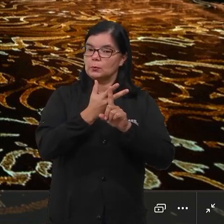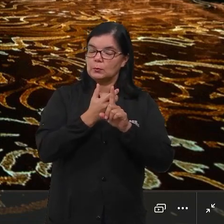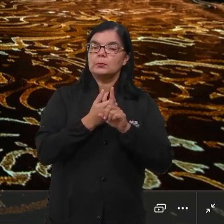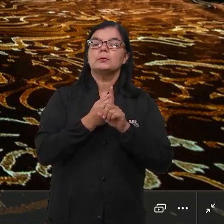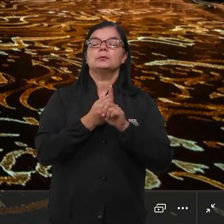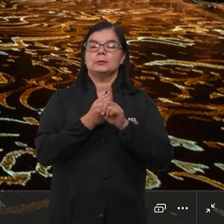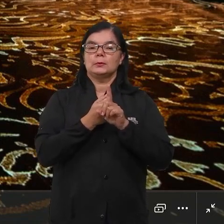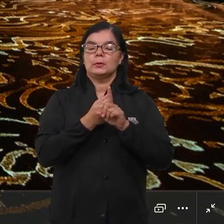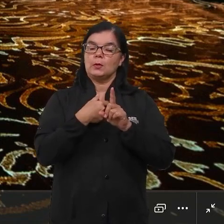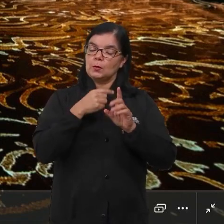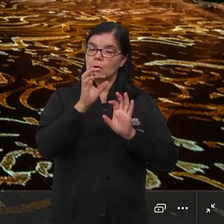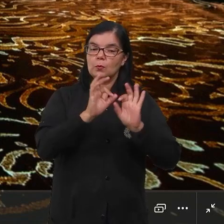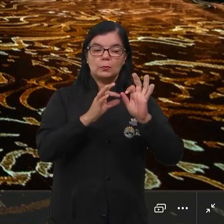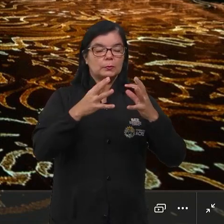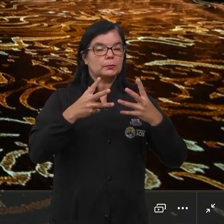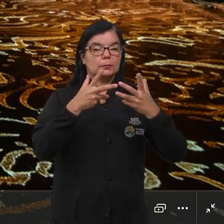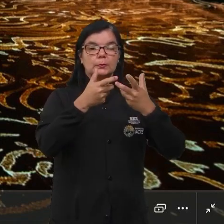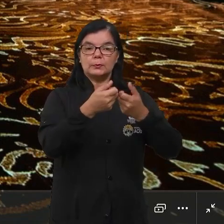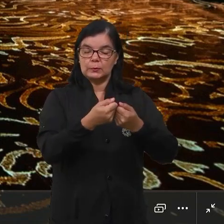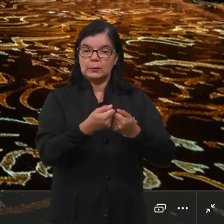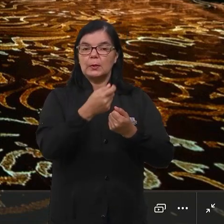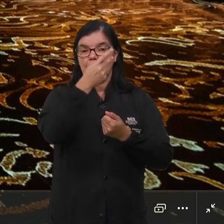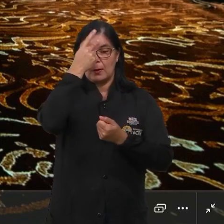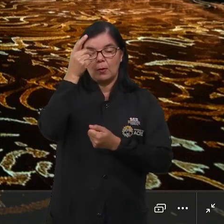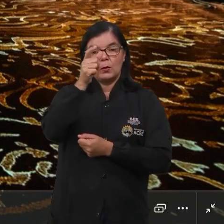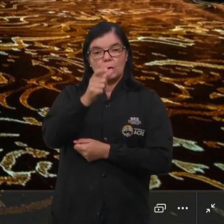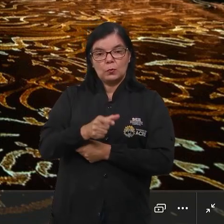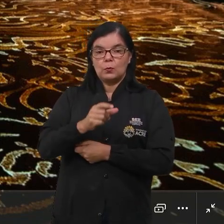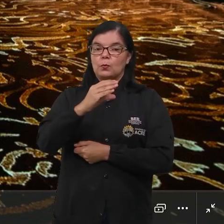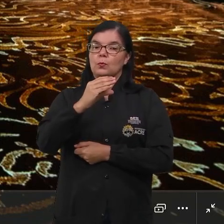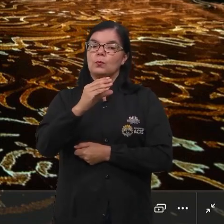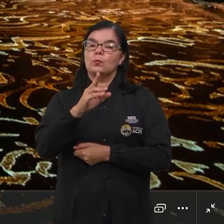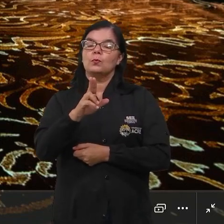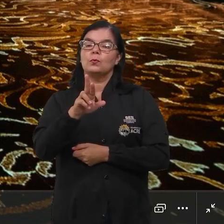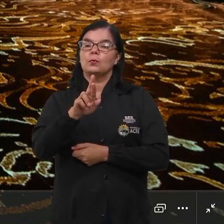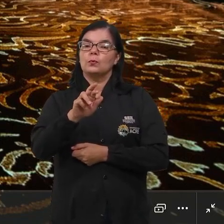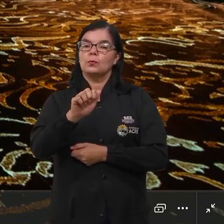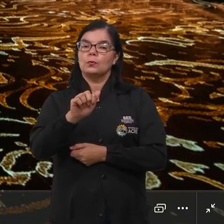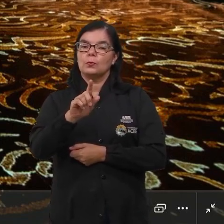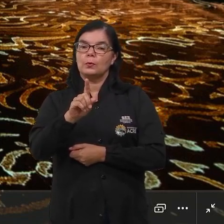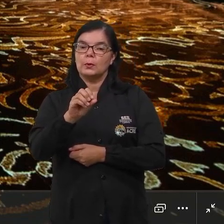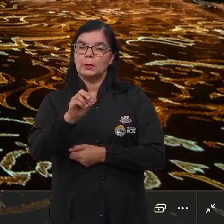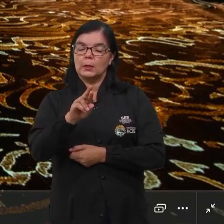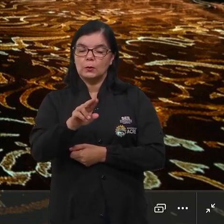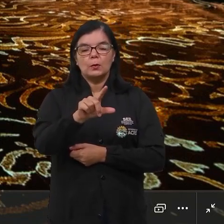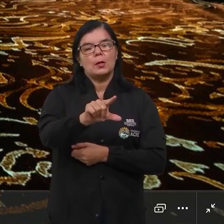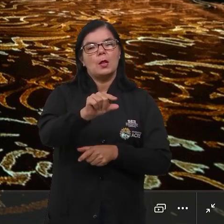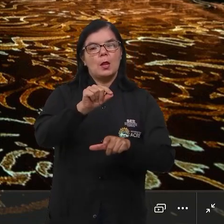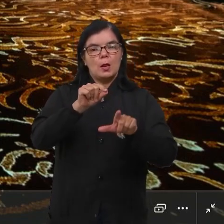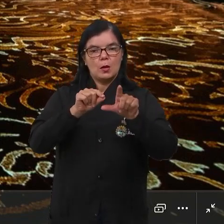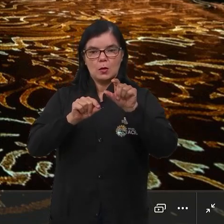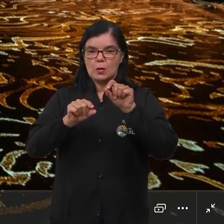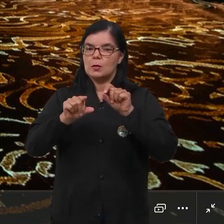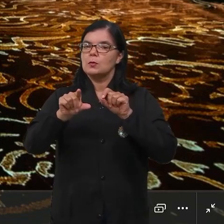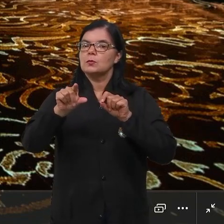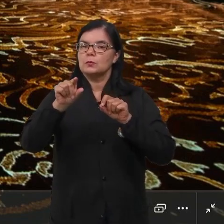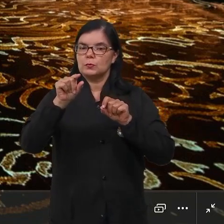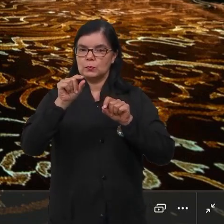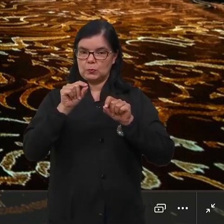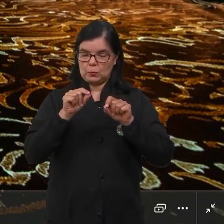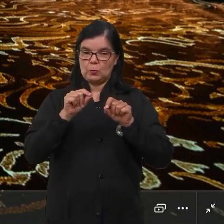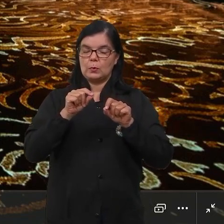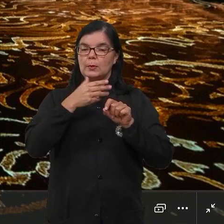plástico que organiza tudo. E essa pessoa é chamada de curador. E ele escolhe as obras que dialogam entre